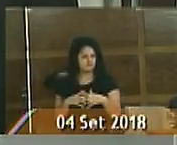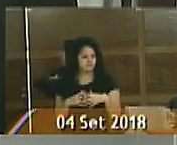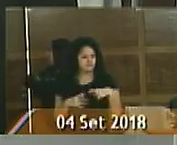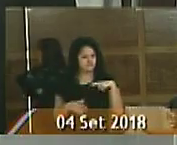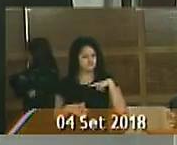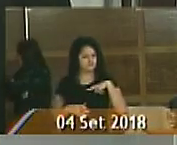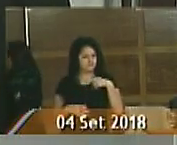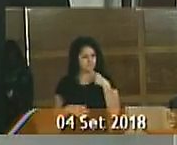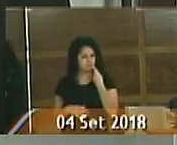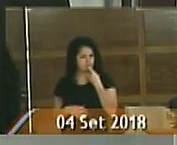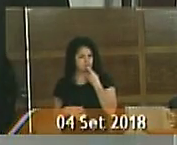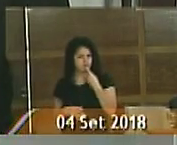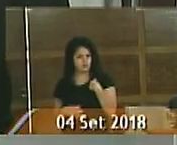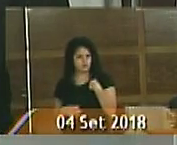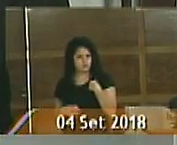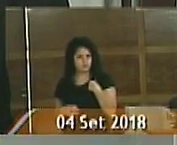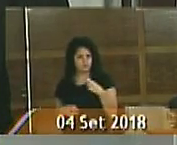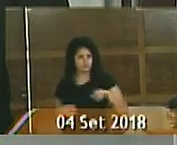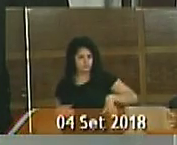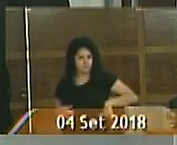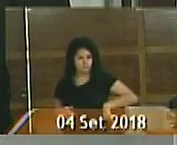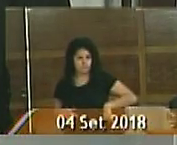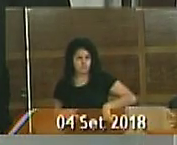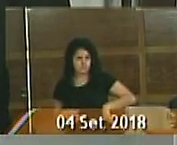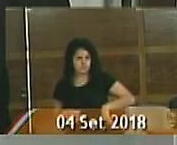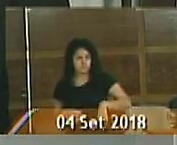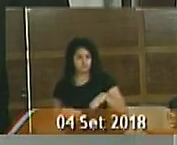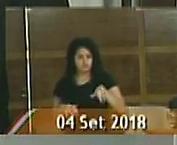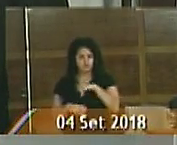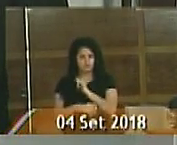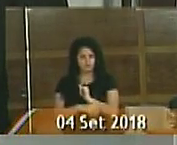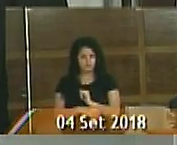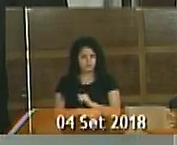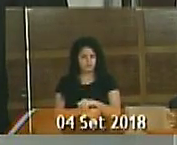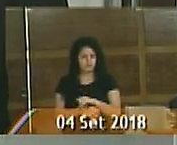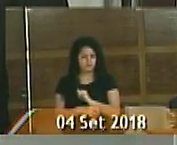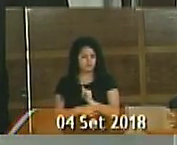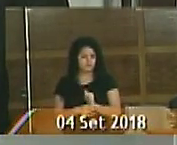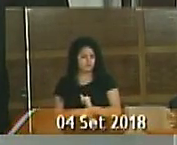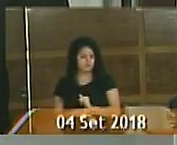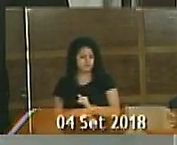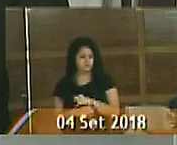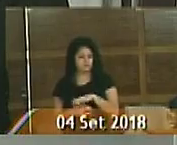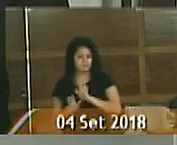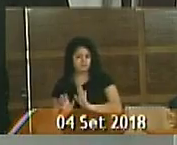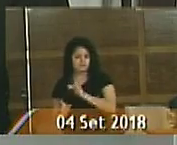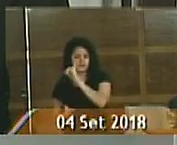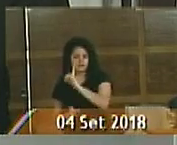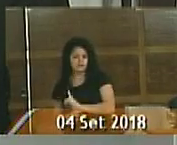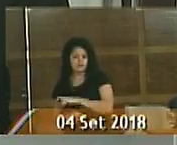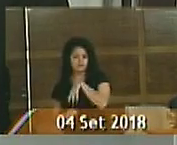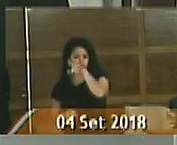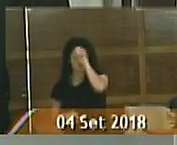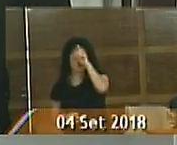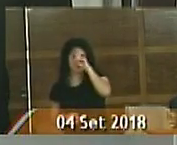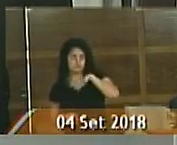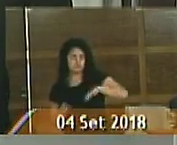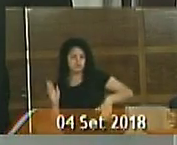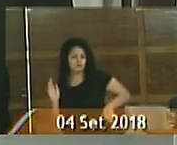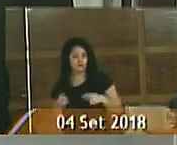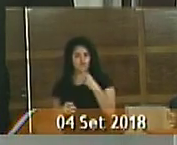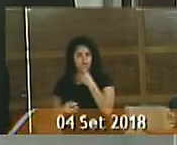eu quase apanhei no Facebook e fui abraçado pela direção do hospital, falou, o senhor falou tudo. Estamos